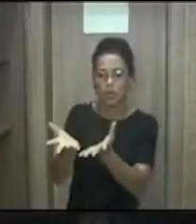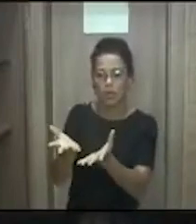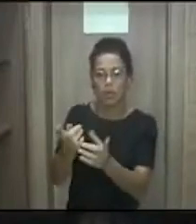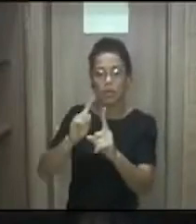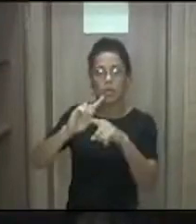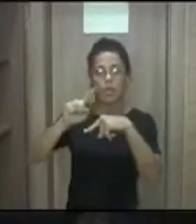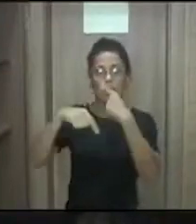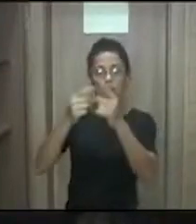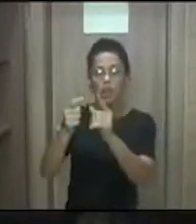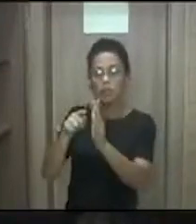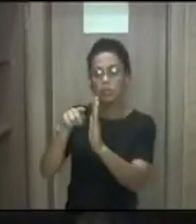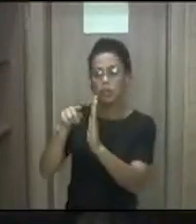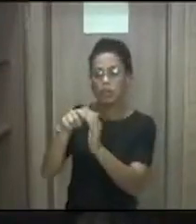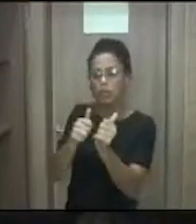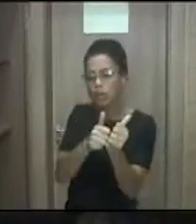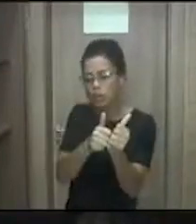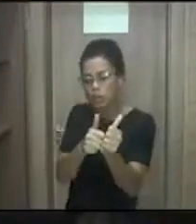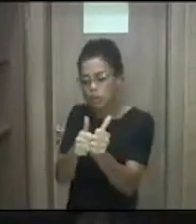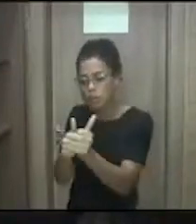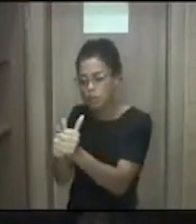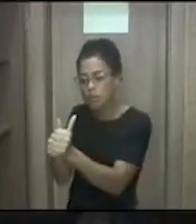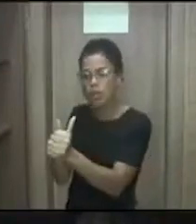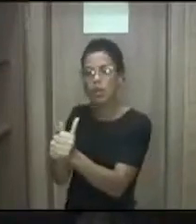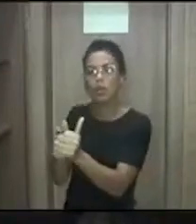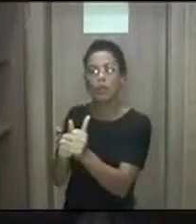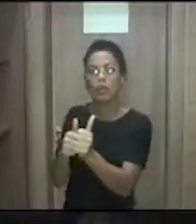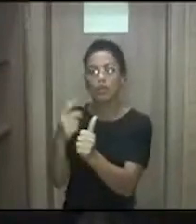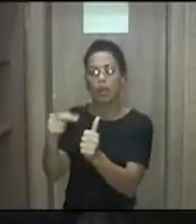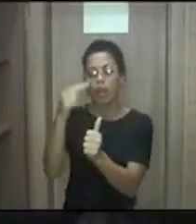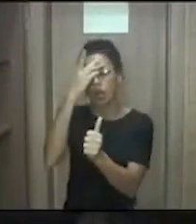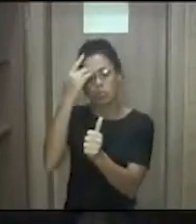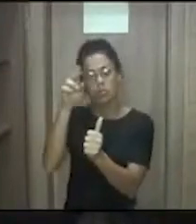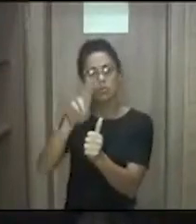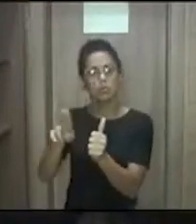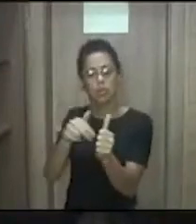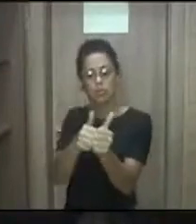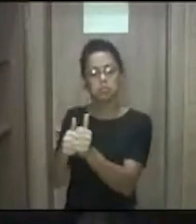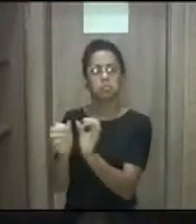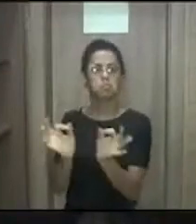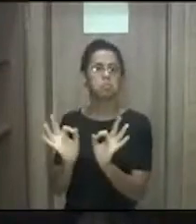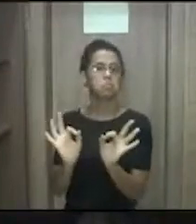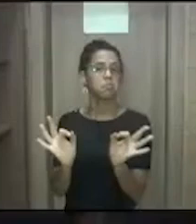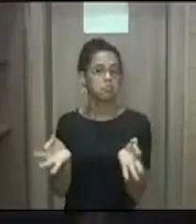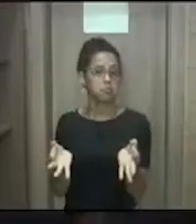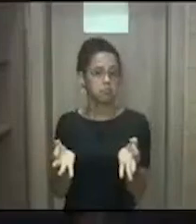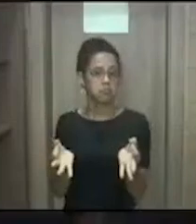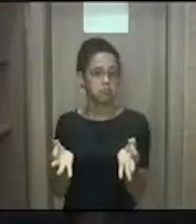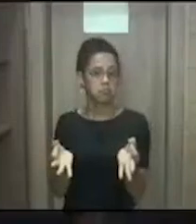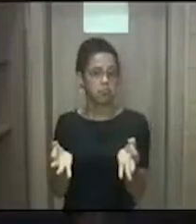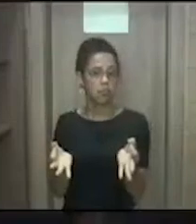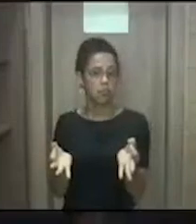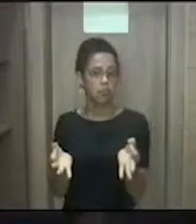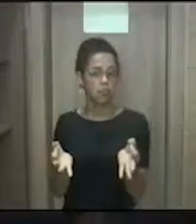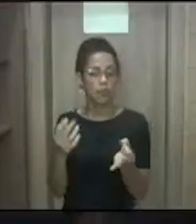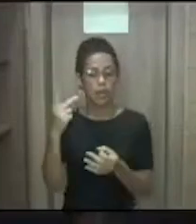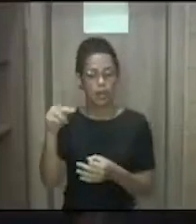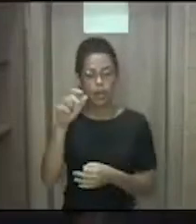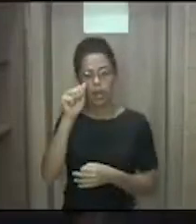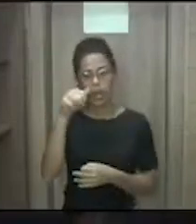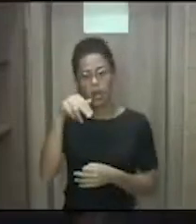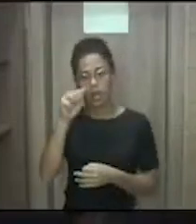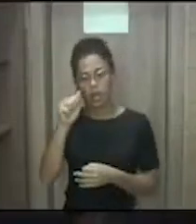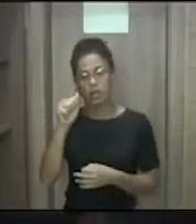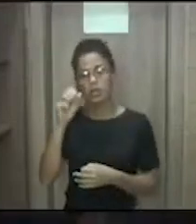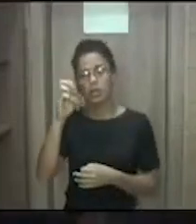pelos profissionais que estão ali em contato com os usuários no seu dia a dia. Então, é refletir, por isso que a Ana Maria trouxe na sua